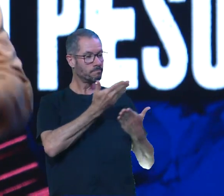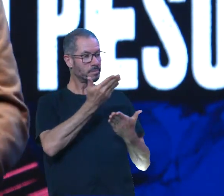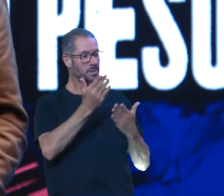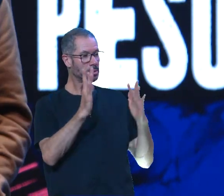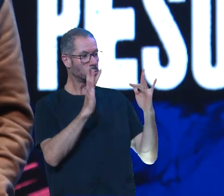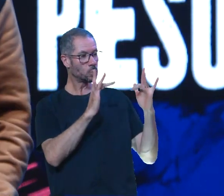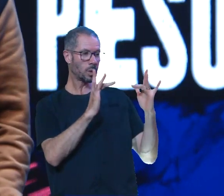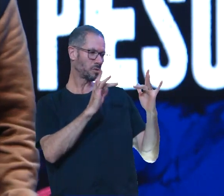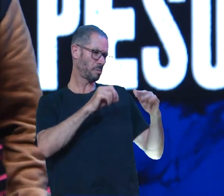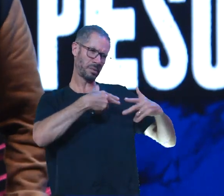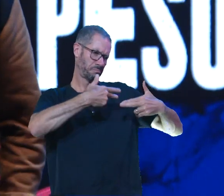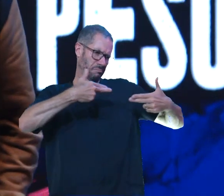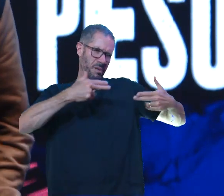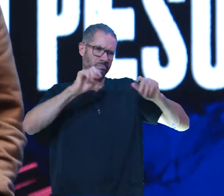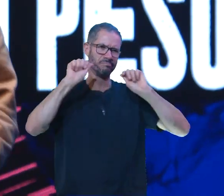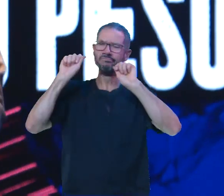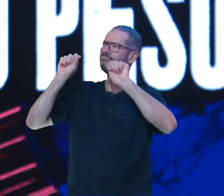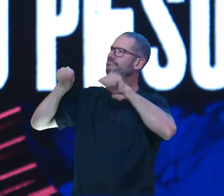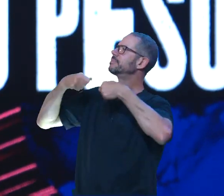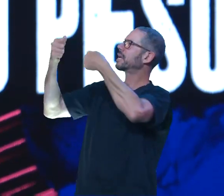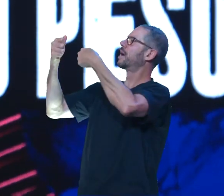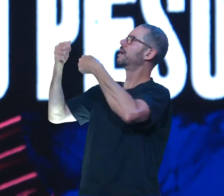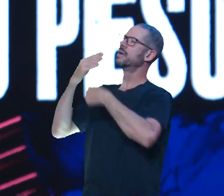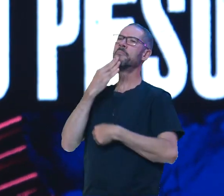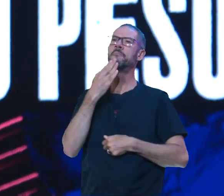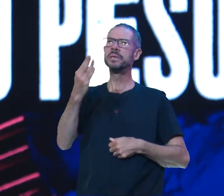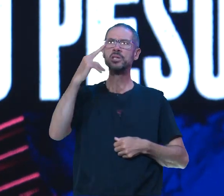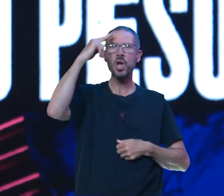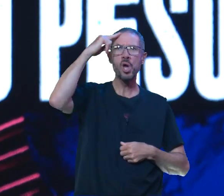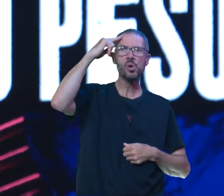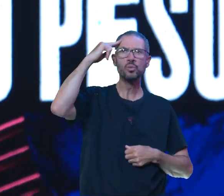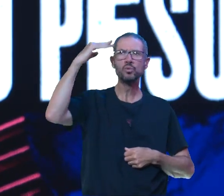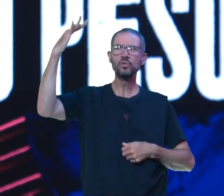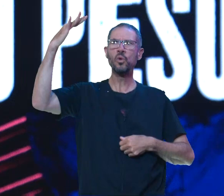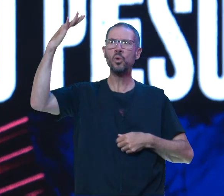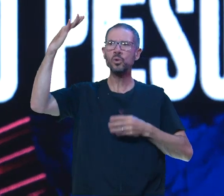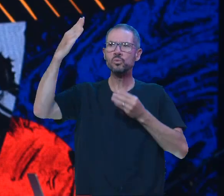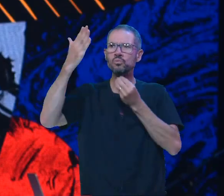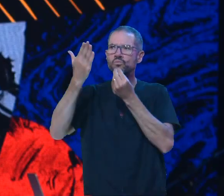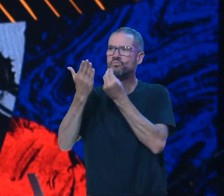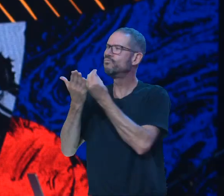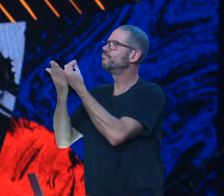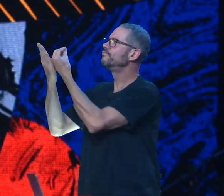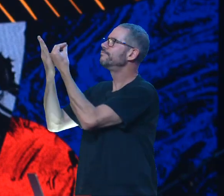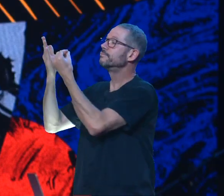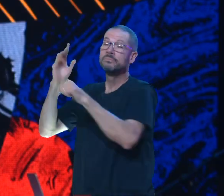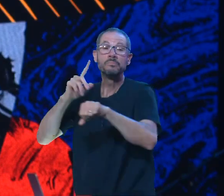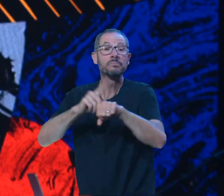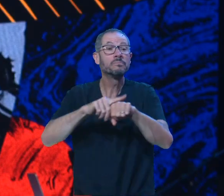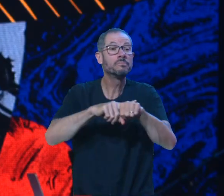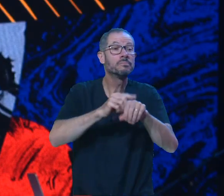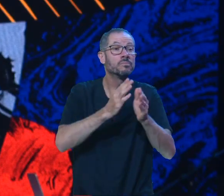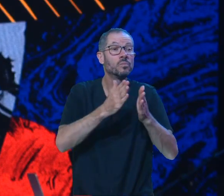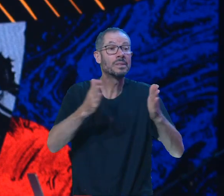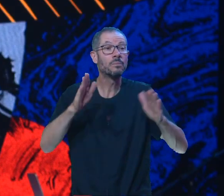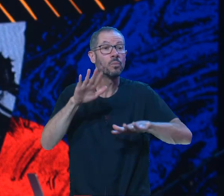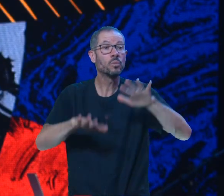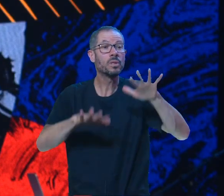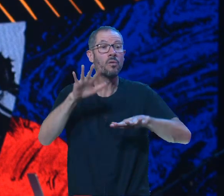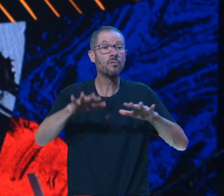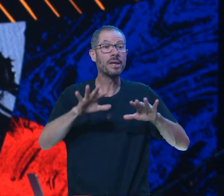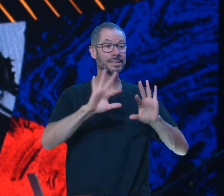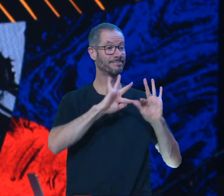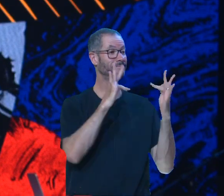entregar, quem sabe Deus pedisse um sonho que você tenha tanto tempo, talvez formar uma